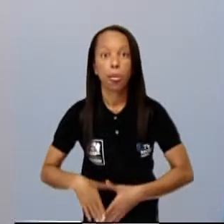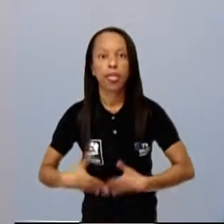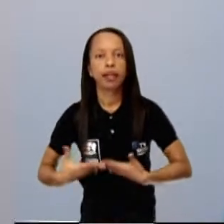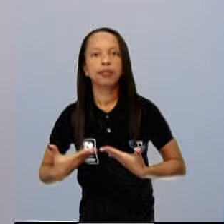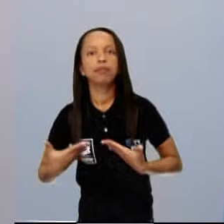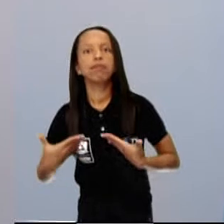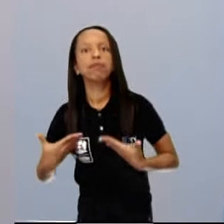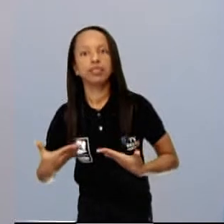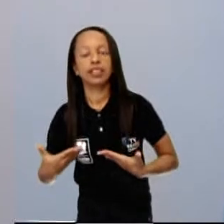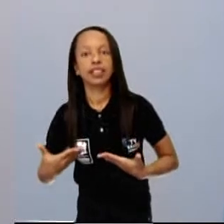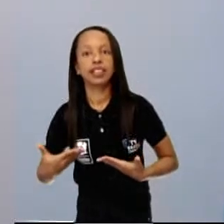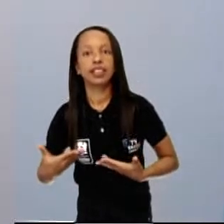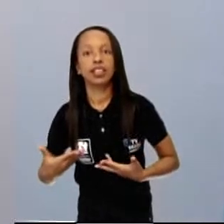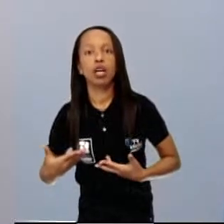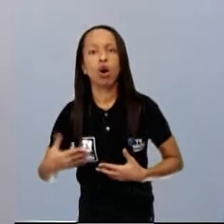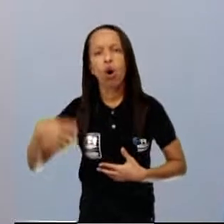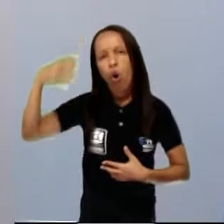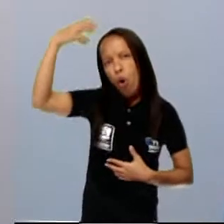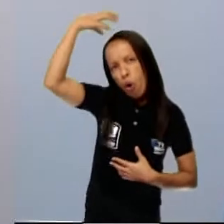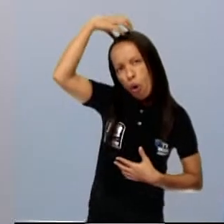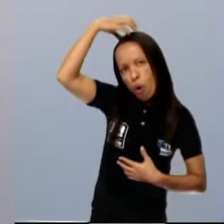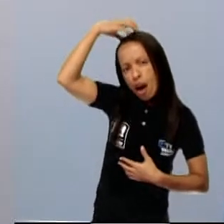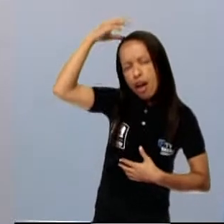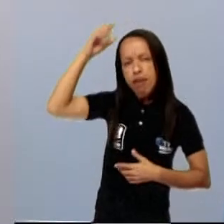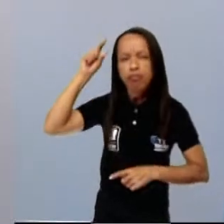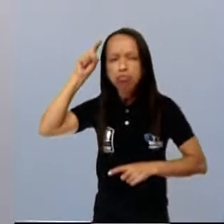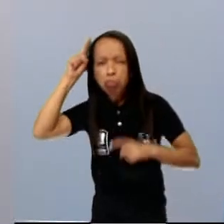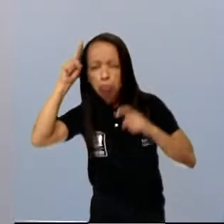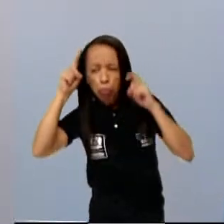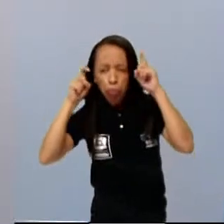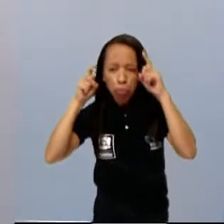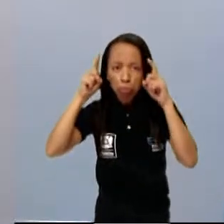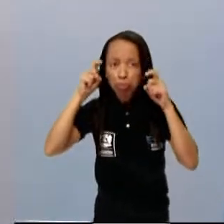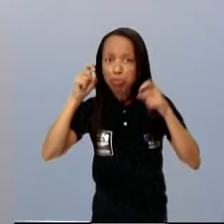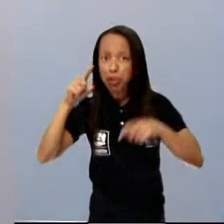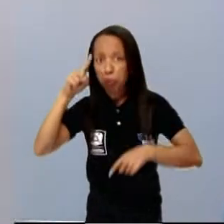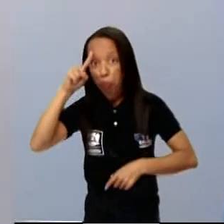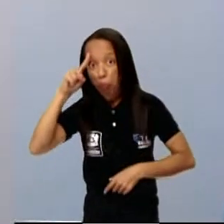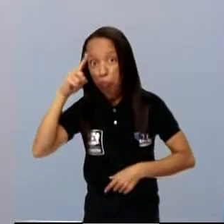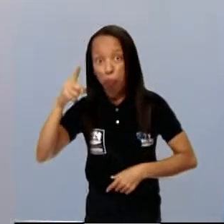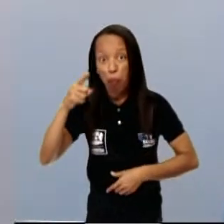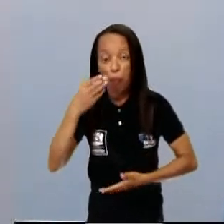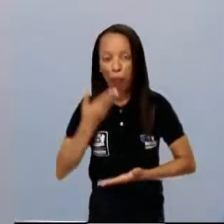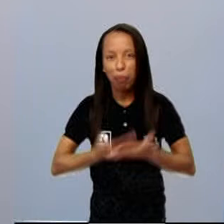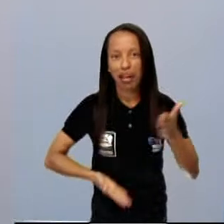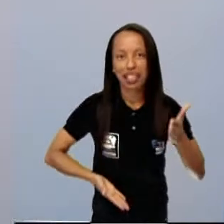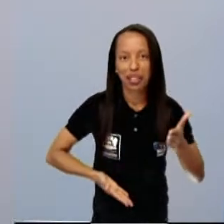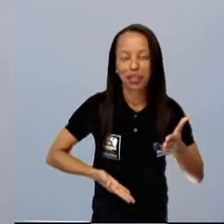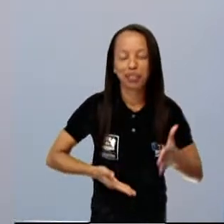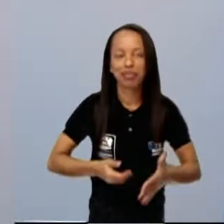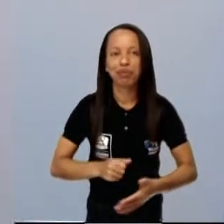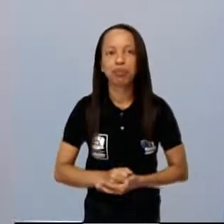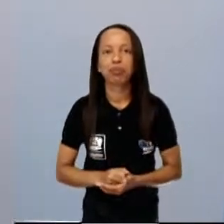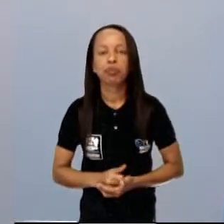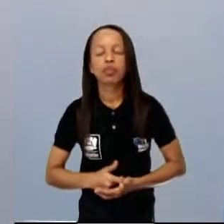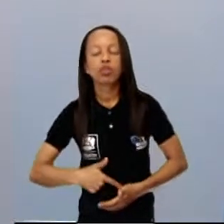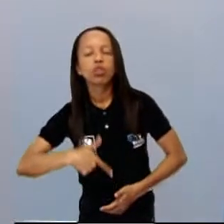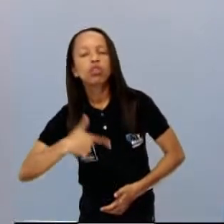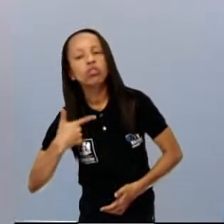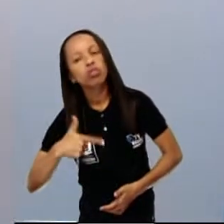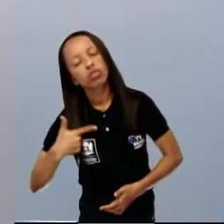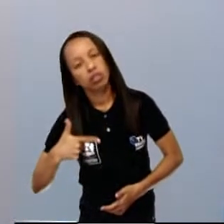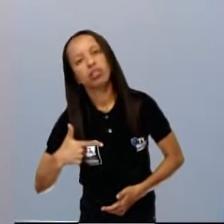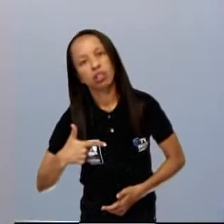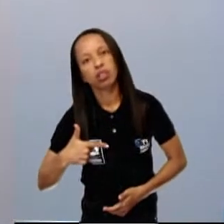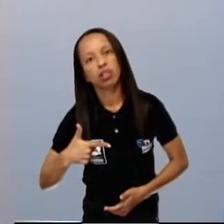mostrou que o rei não tinha mais aquela autoridade toda. Ok? Vamos voltar lá para o slide. Outro segundo ponto, vamos ter esses ideais aqui,